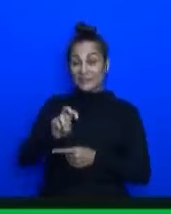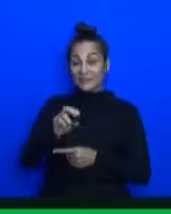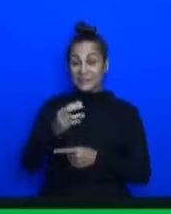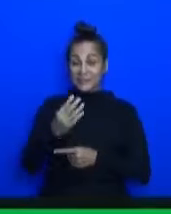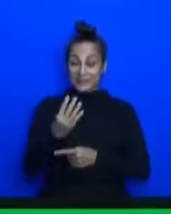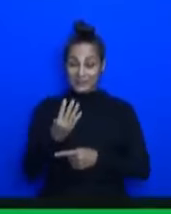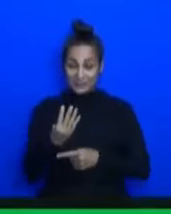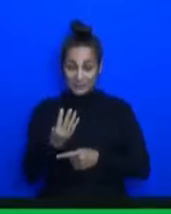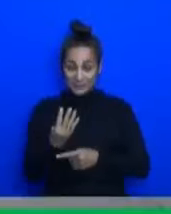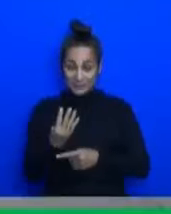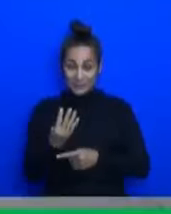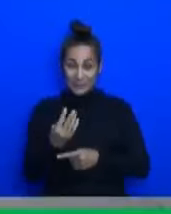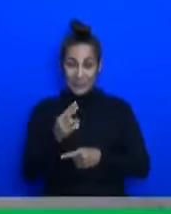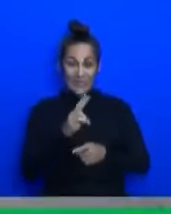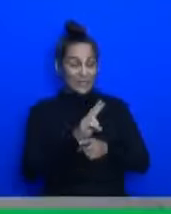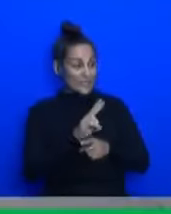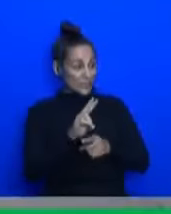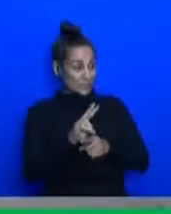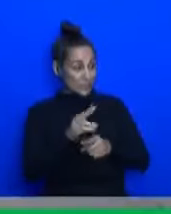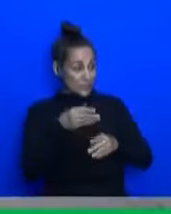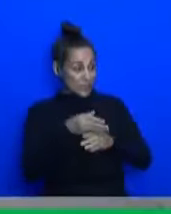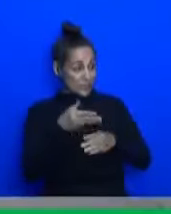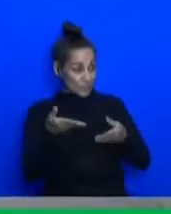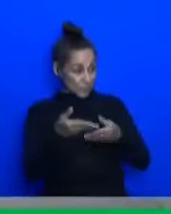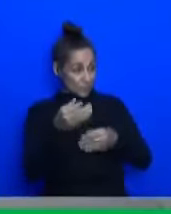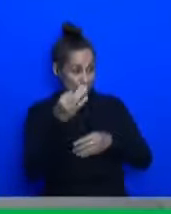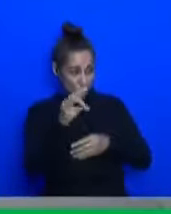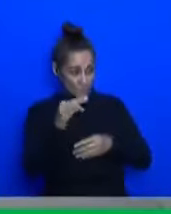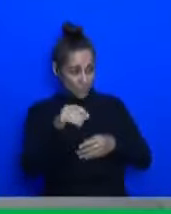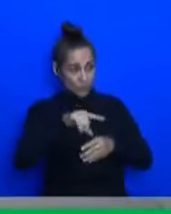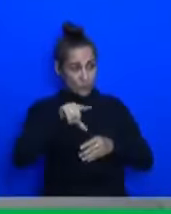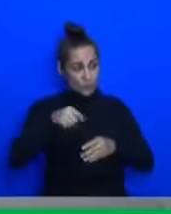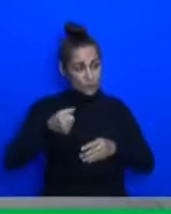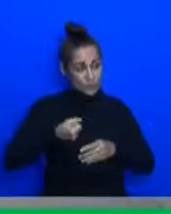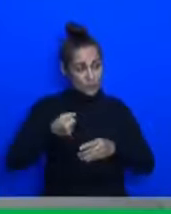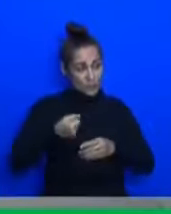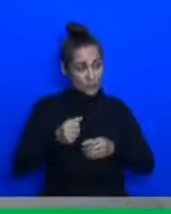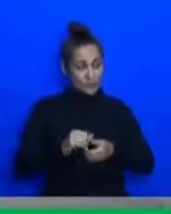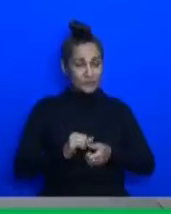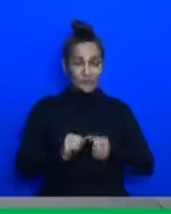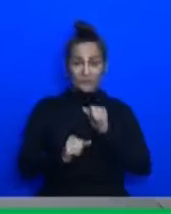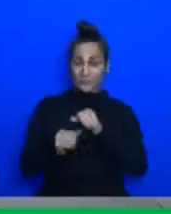17 e 54. As auditoras participando com a gente hoje confirmam as dezenas